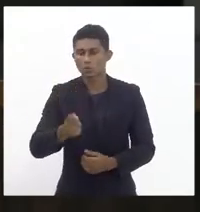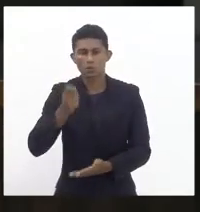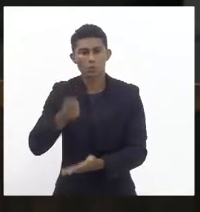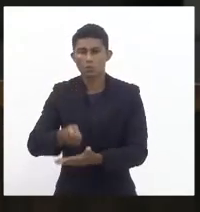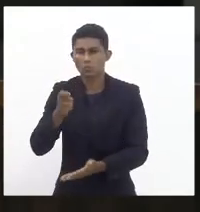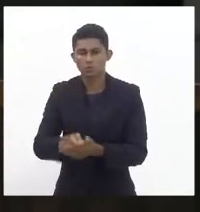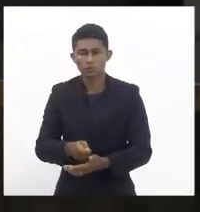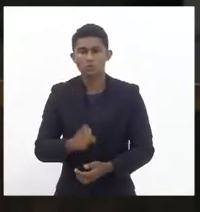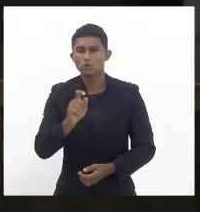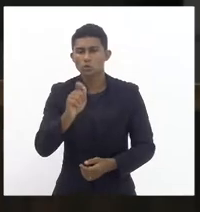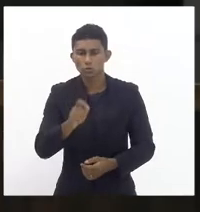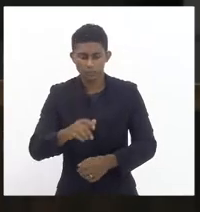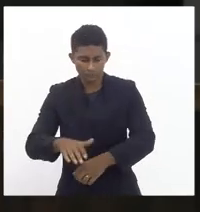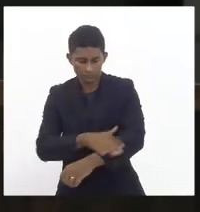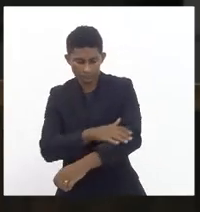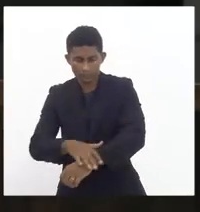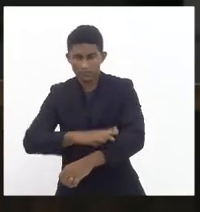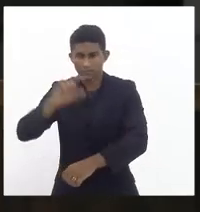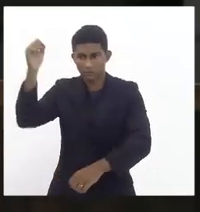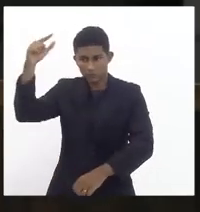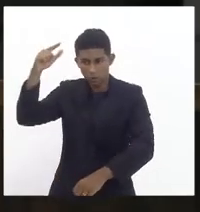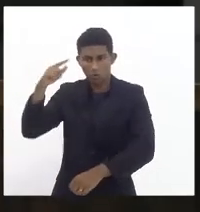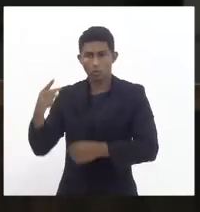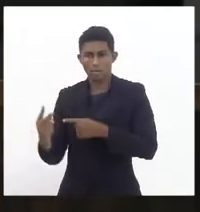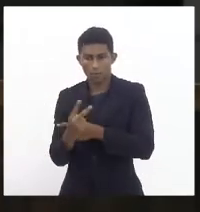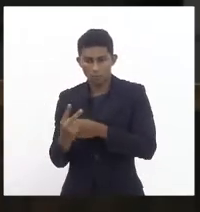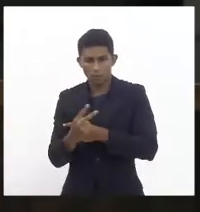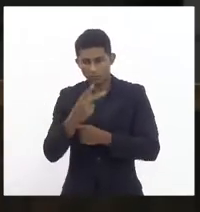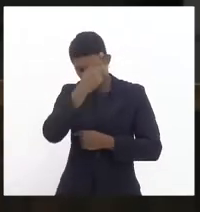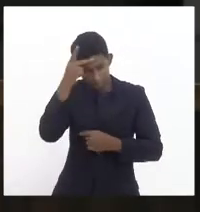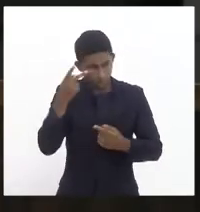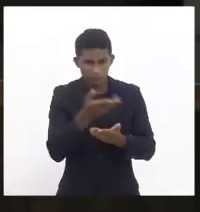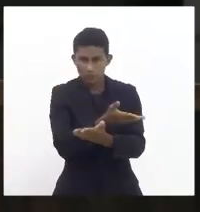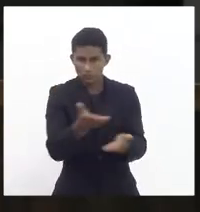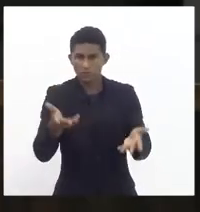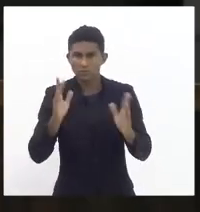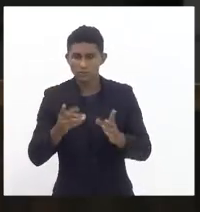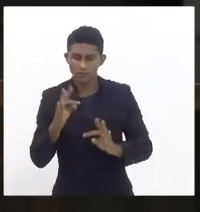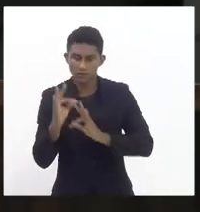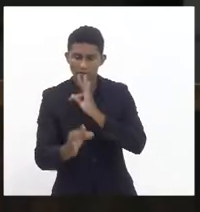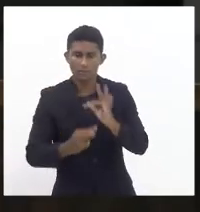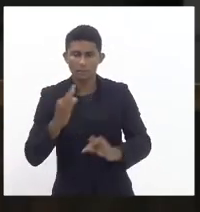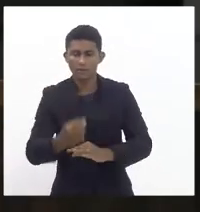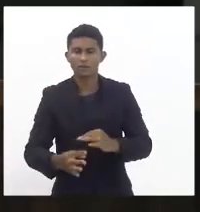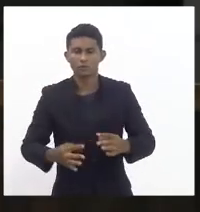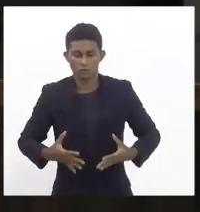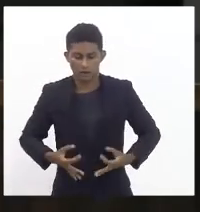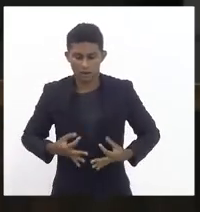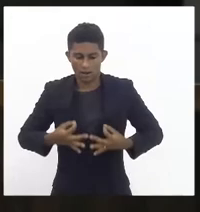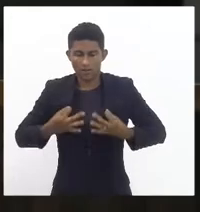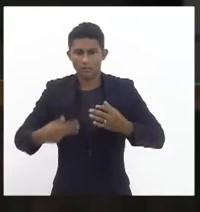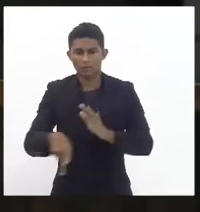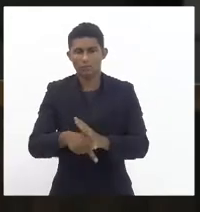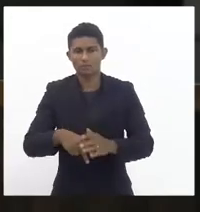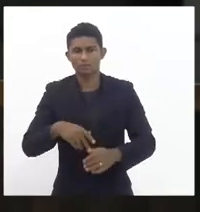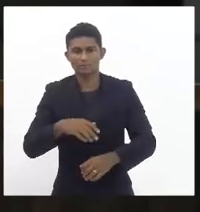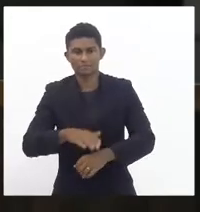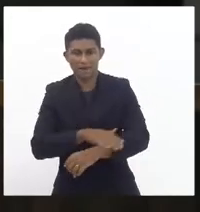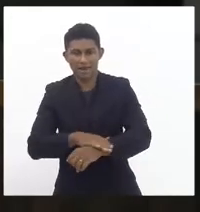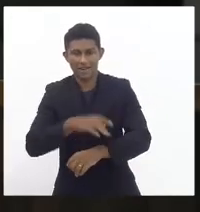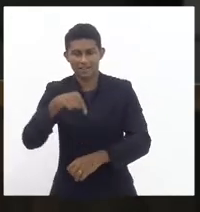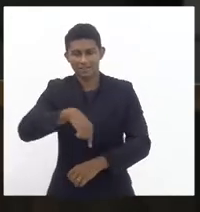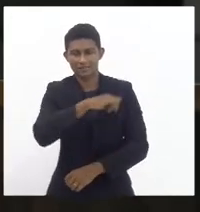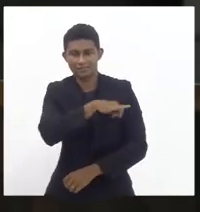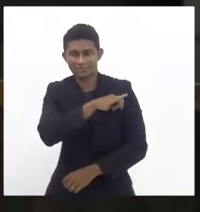de fornecimento de protetor solar para pessoas que fazem o concluíram o tratamento de câncer de pele no do Estado do Rio de Janeiro